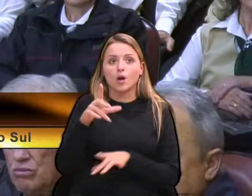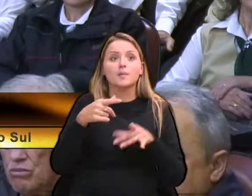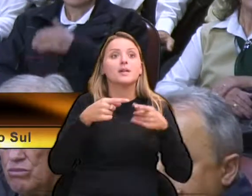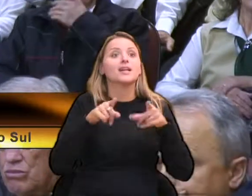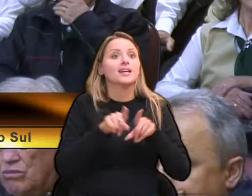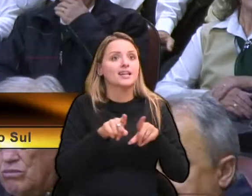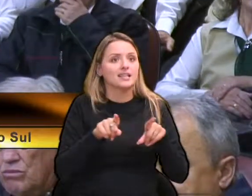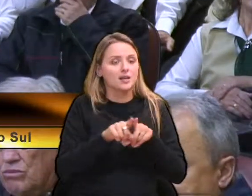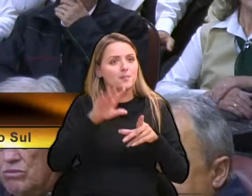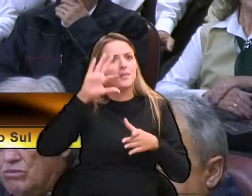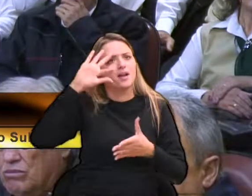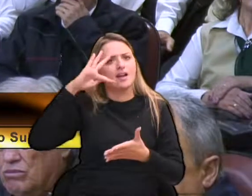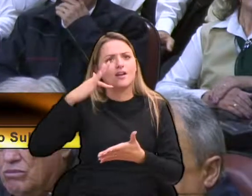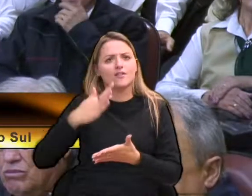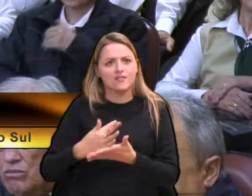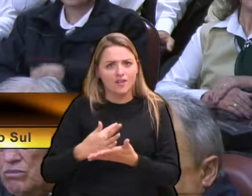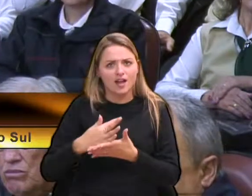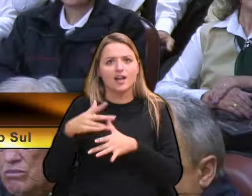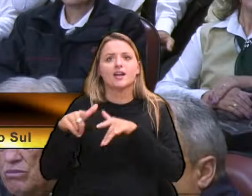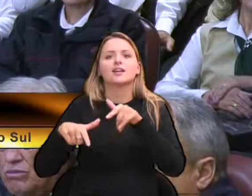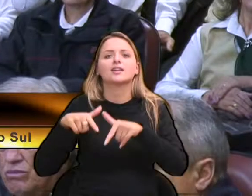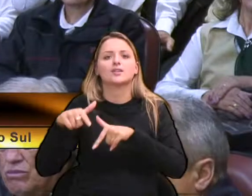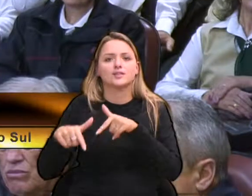tudo a fé e o trabalho.